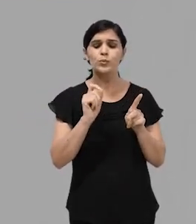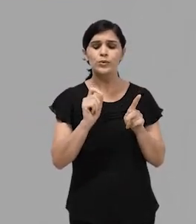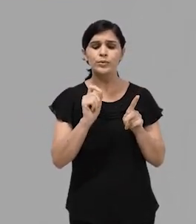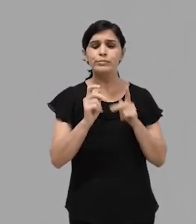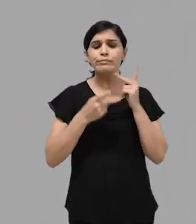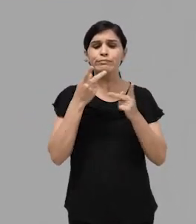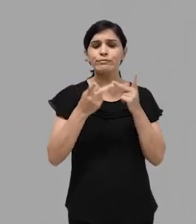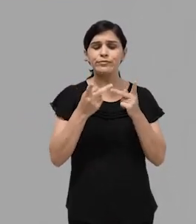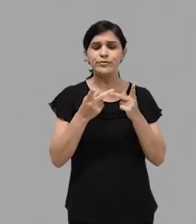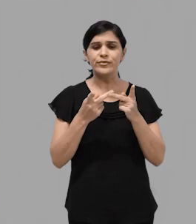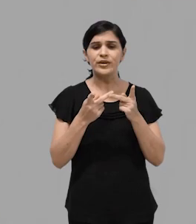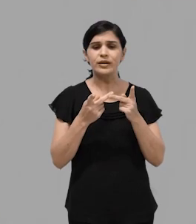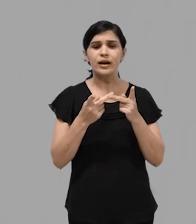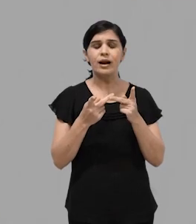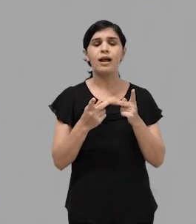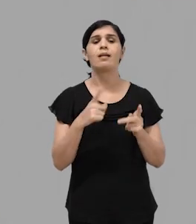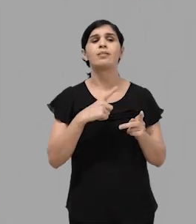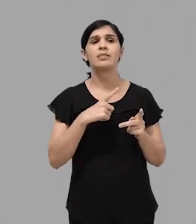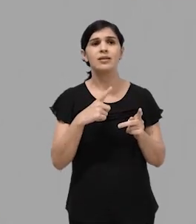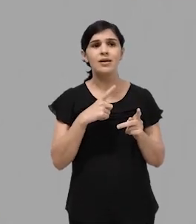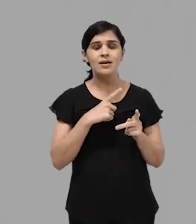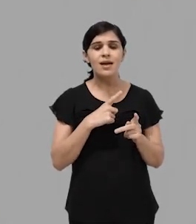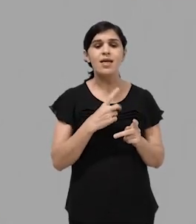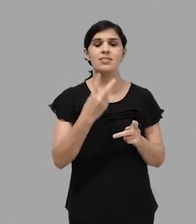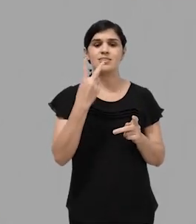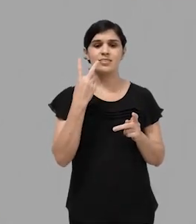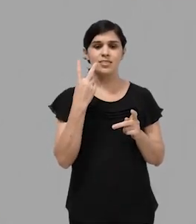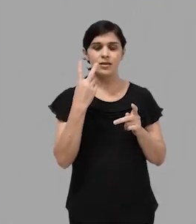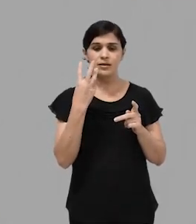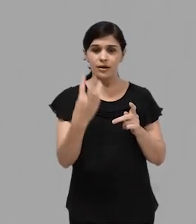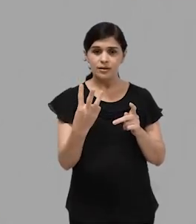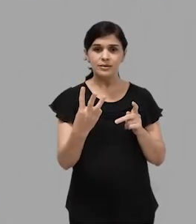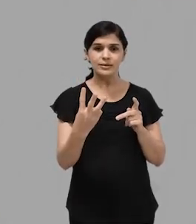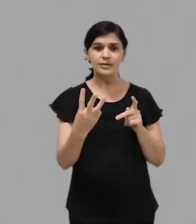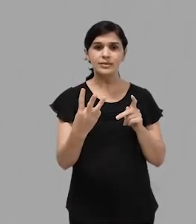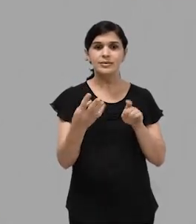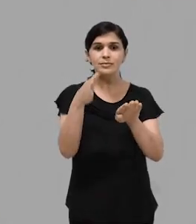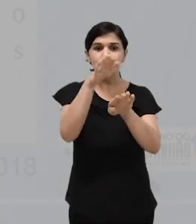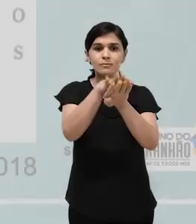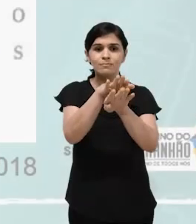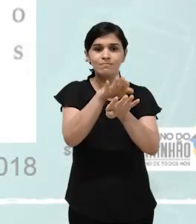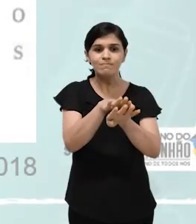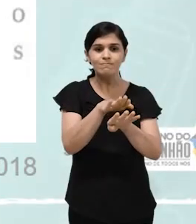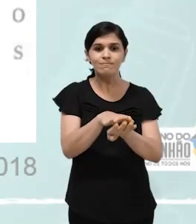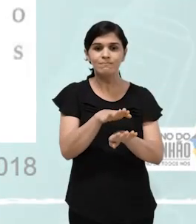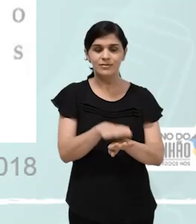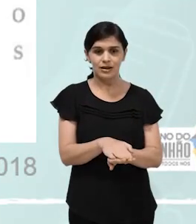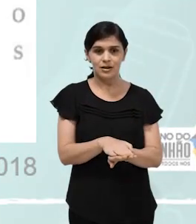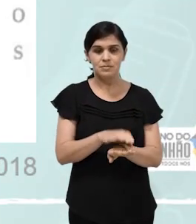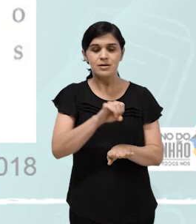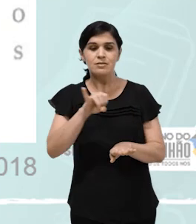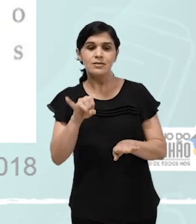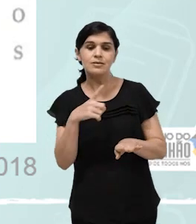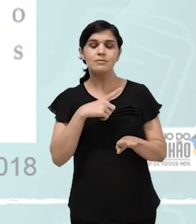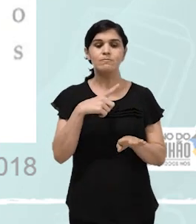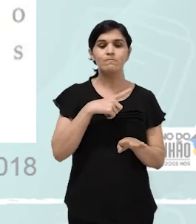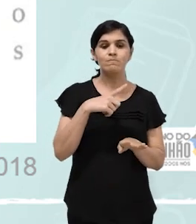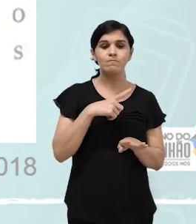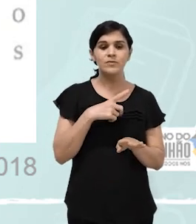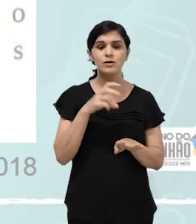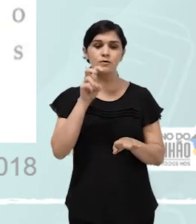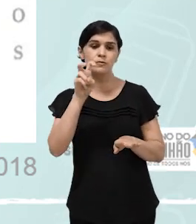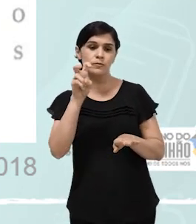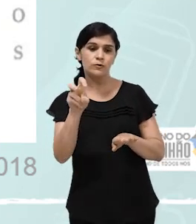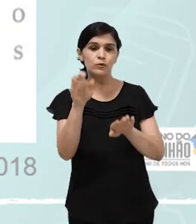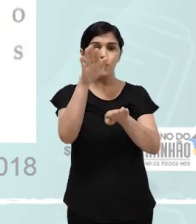3 camadas, 3 níveis. Se o elemento apresentar 5 camadas eletrônicas, ele estará localizado no